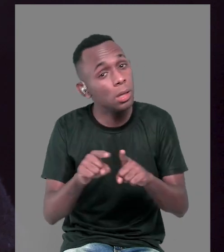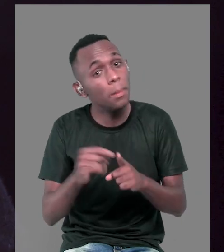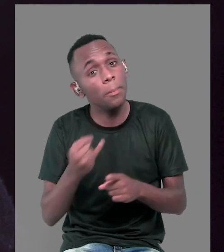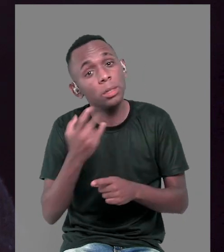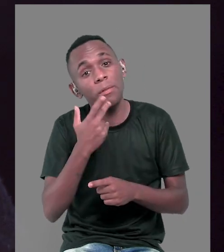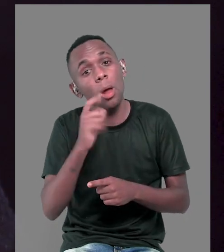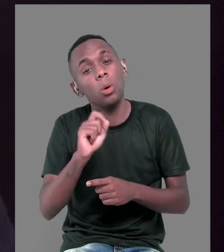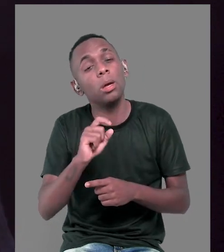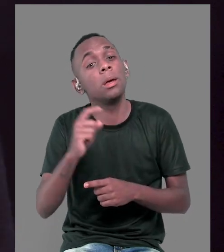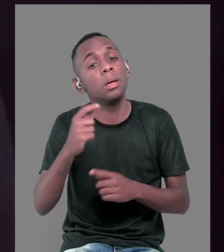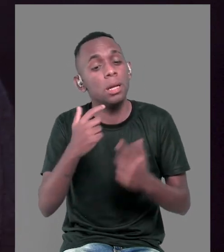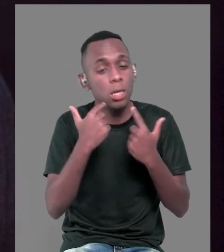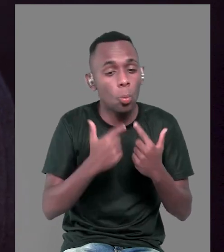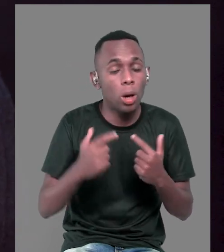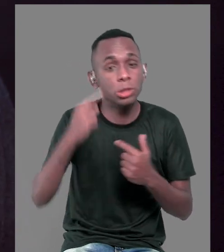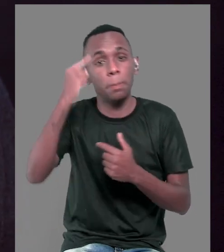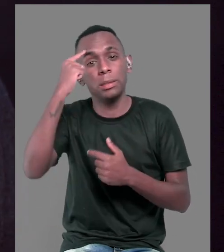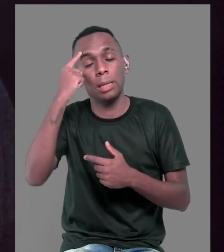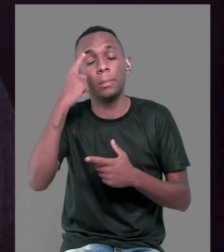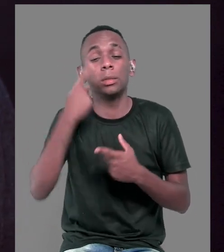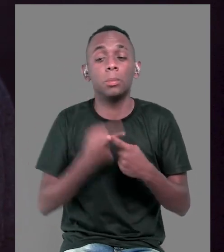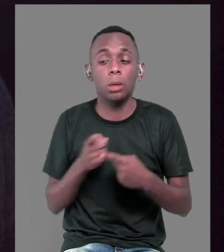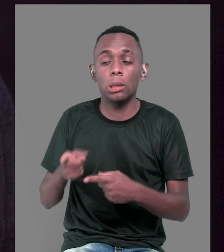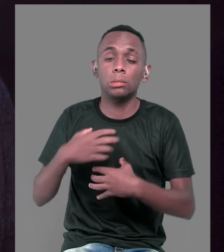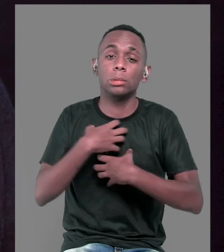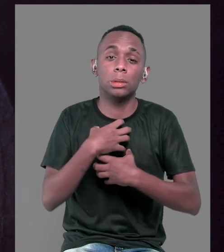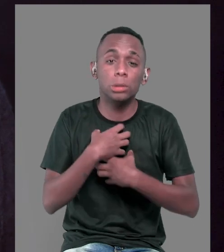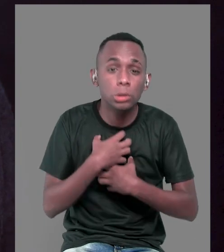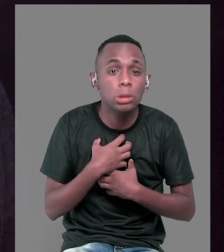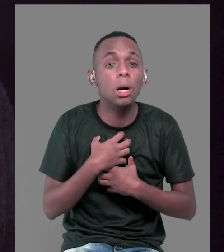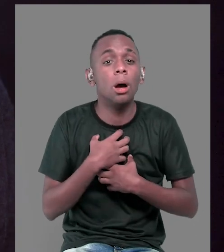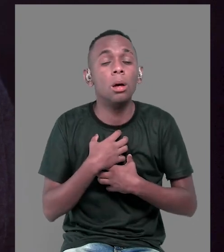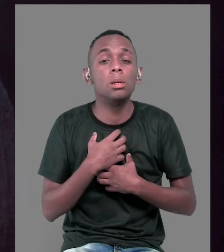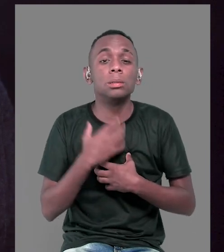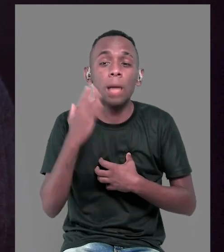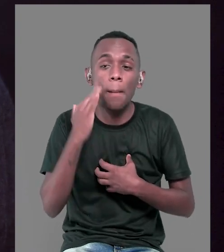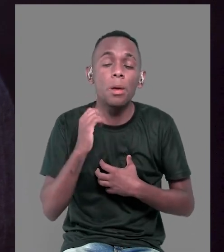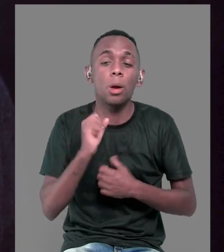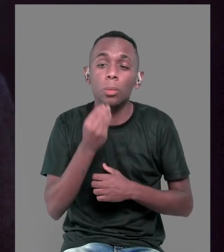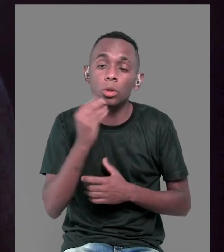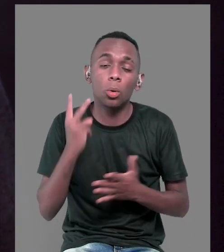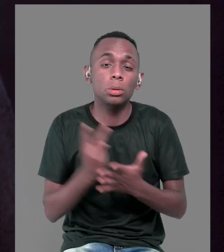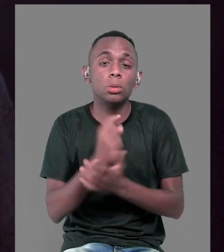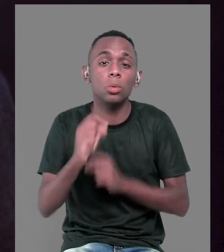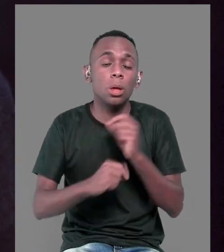Ele pressentia que a linguagem muda para não